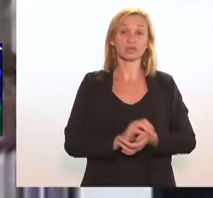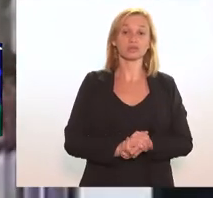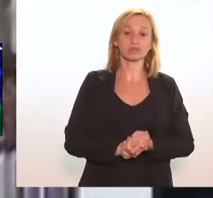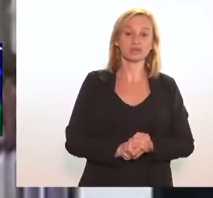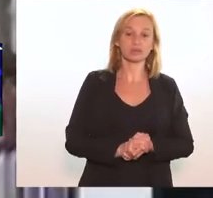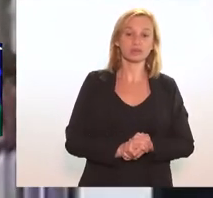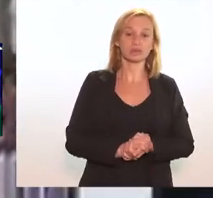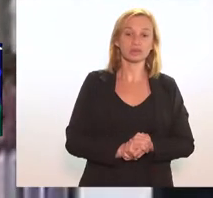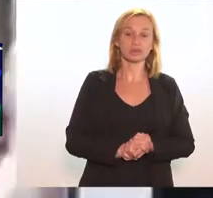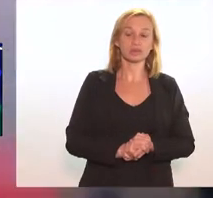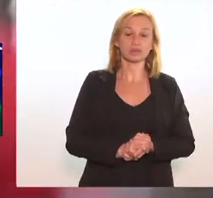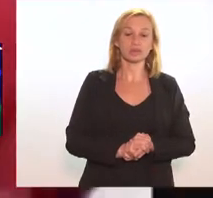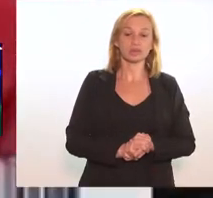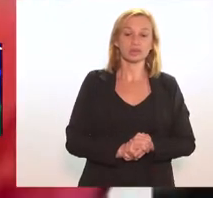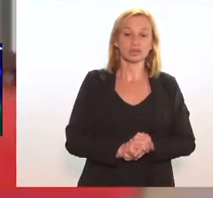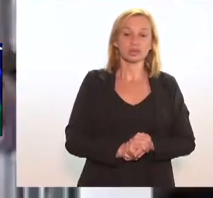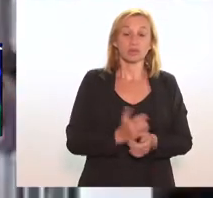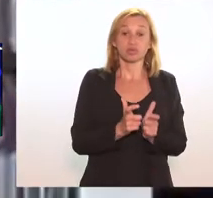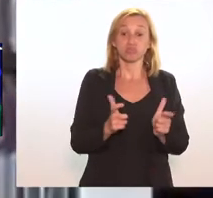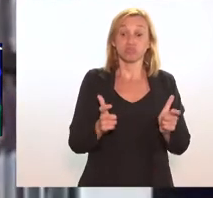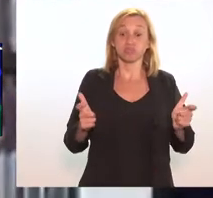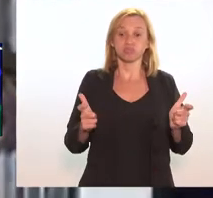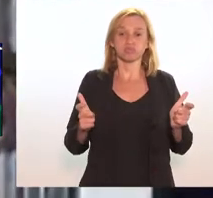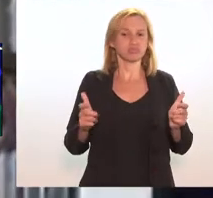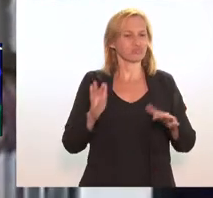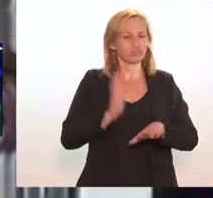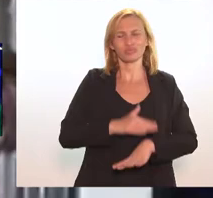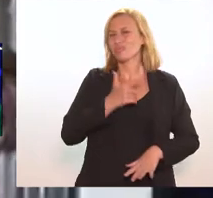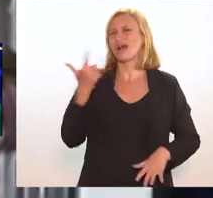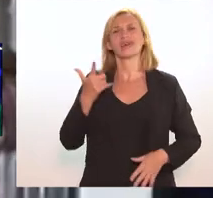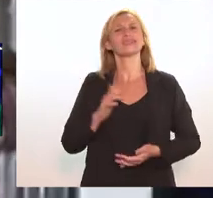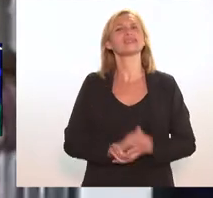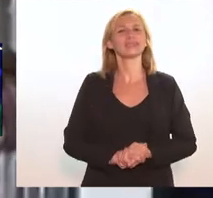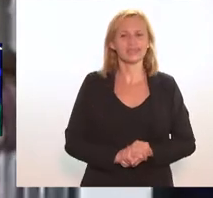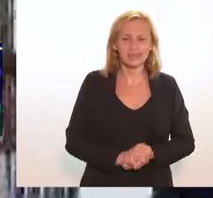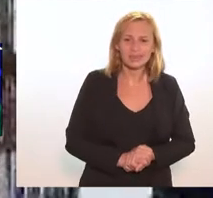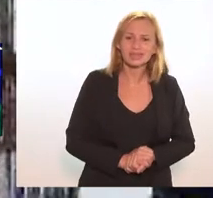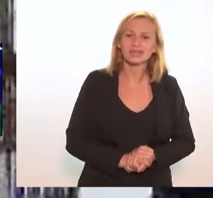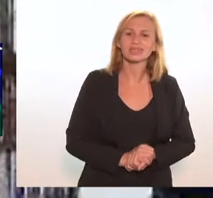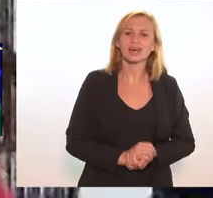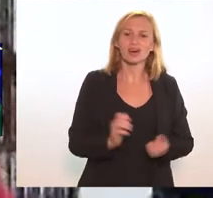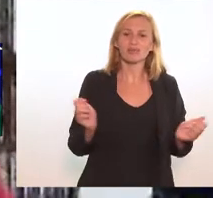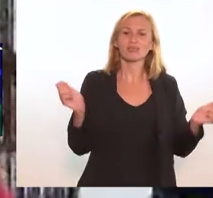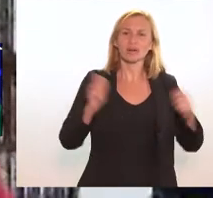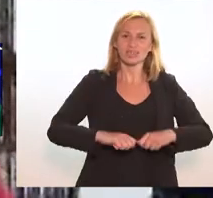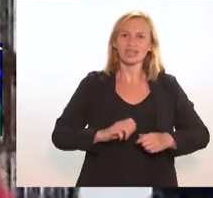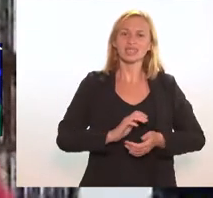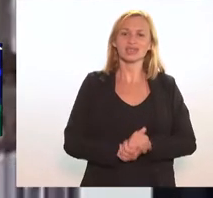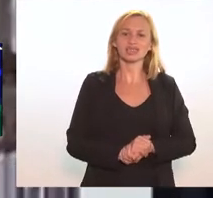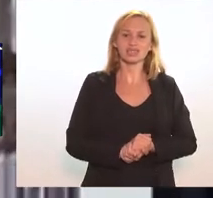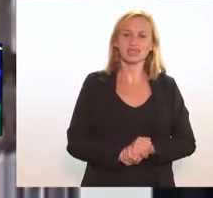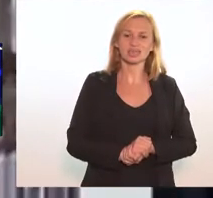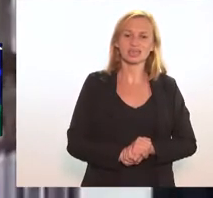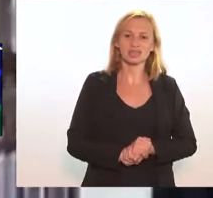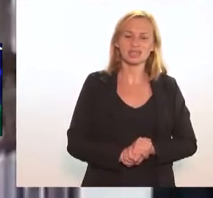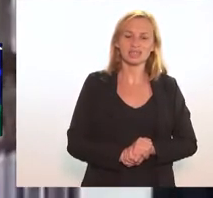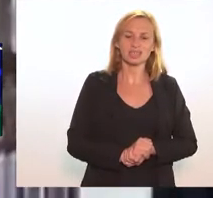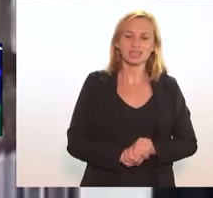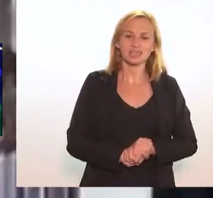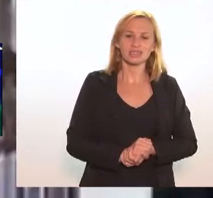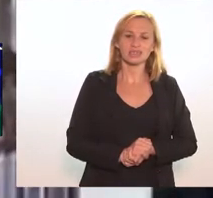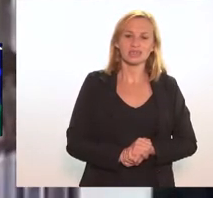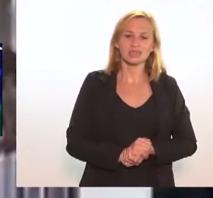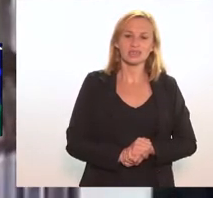dimensões elas se tornam muito maiores. Há uma potencialização da